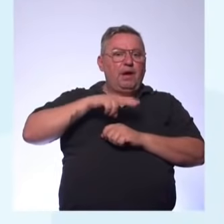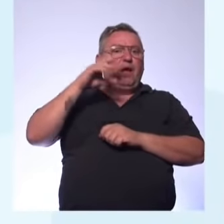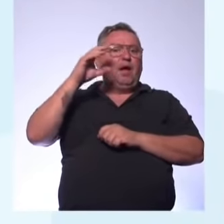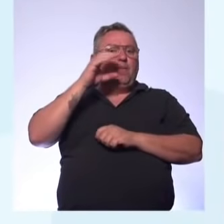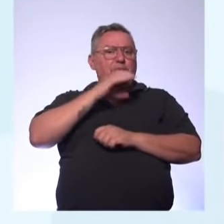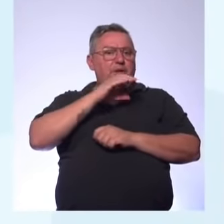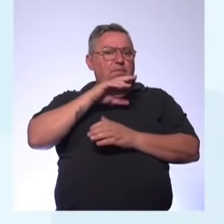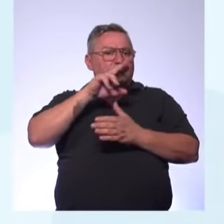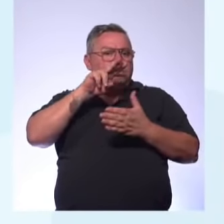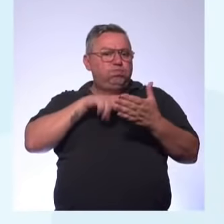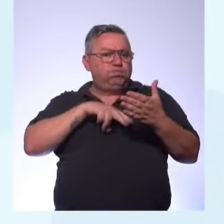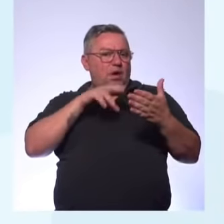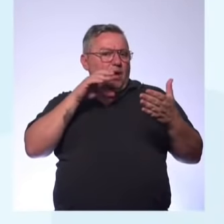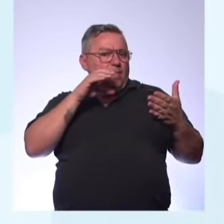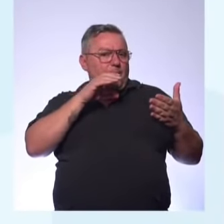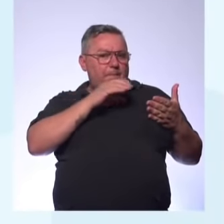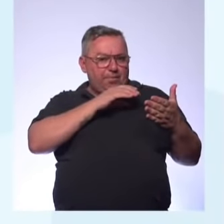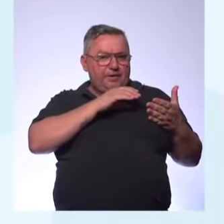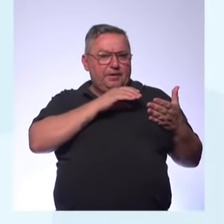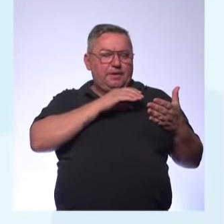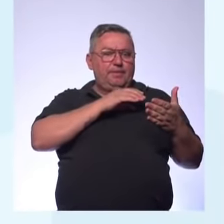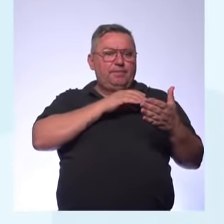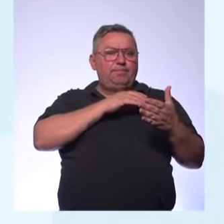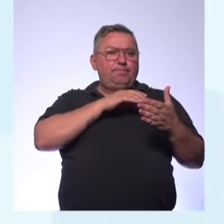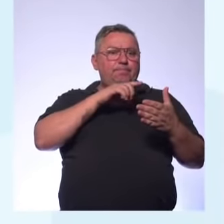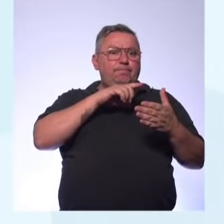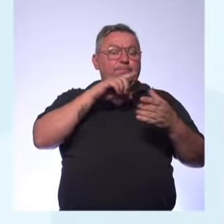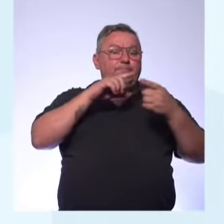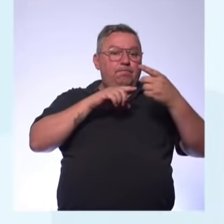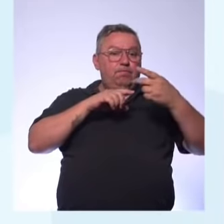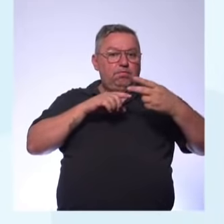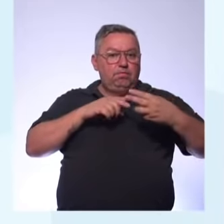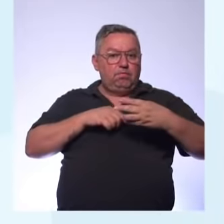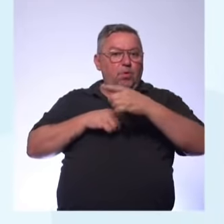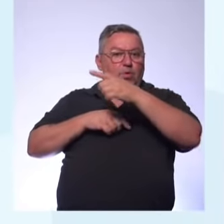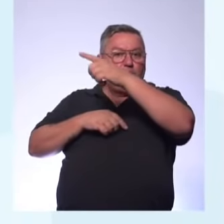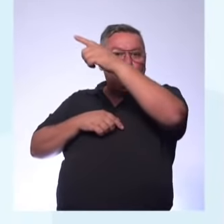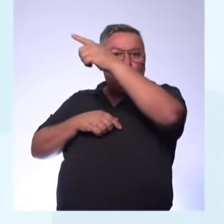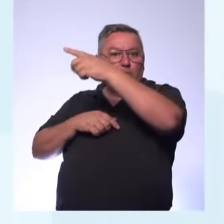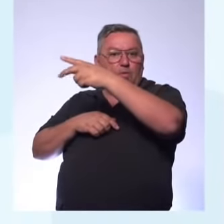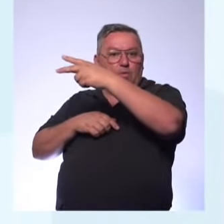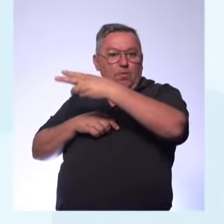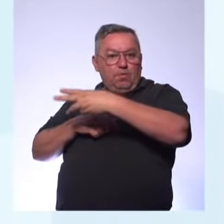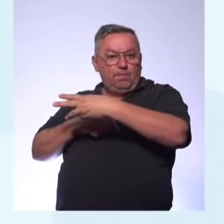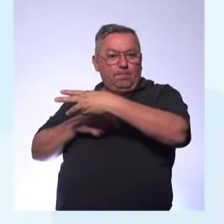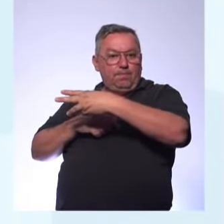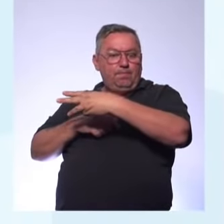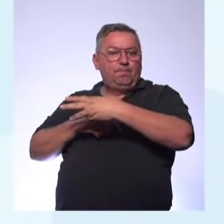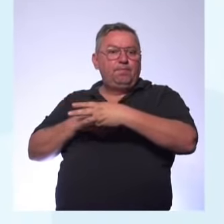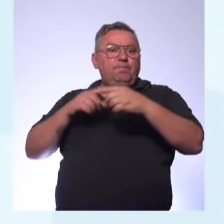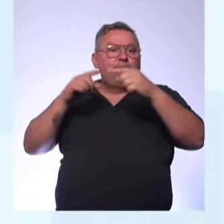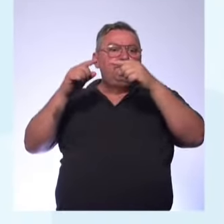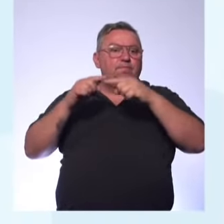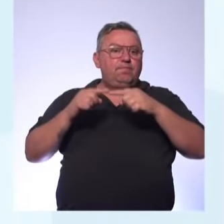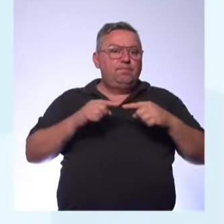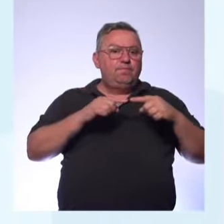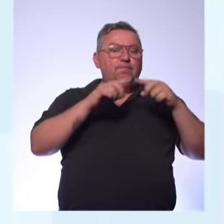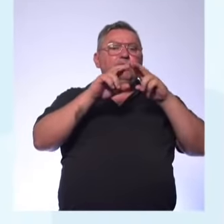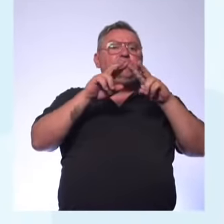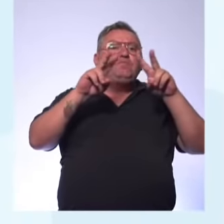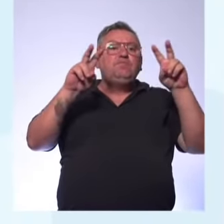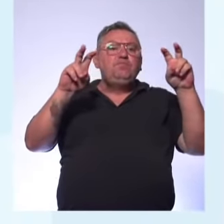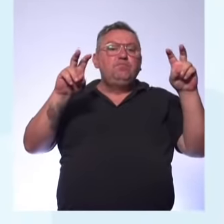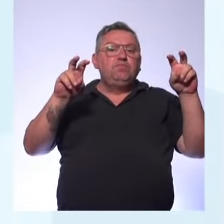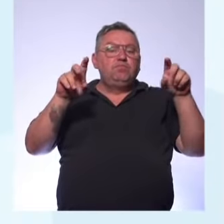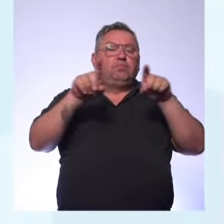leitura rápida do texto. Então, nós temos ali 3 imagens, tenta associar a imagem ali ao título,